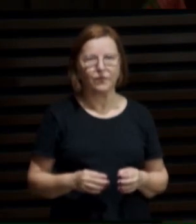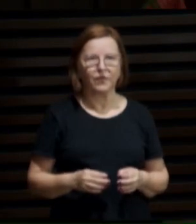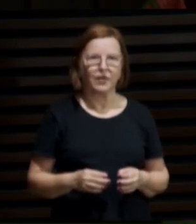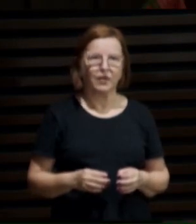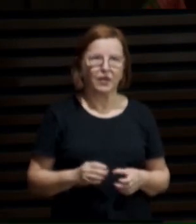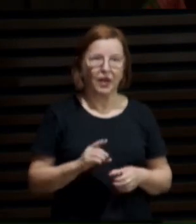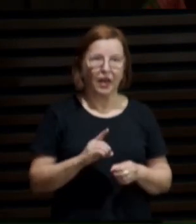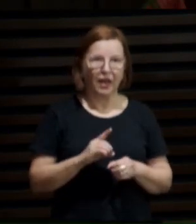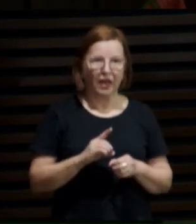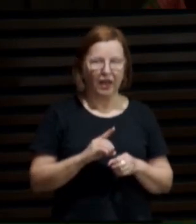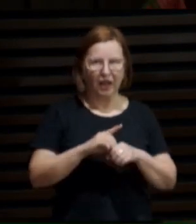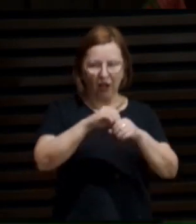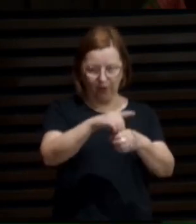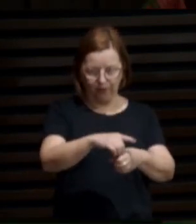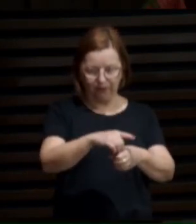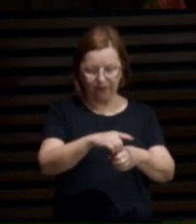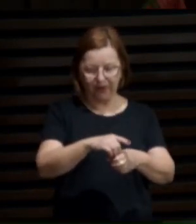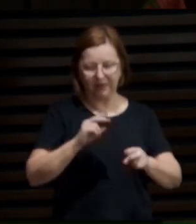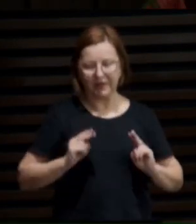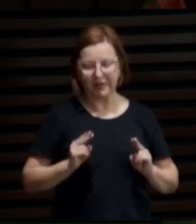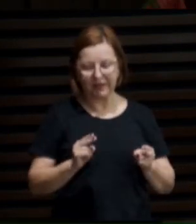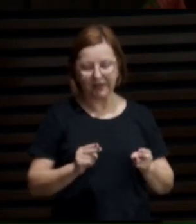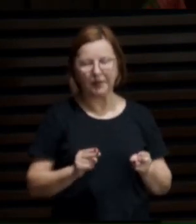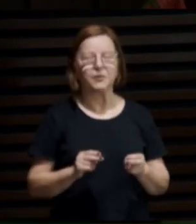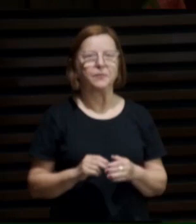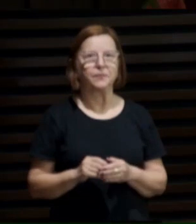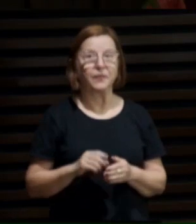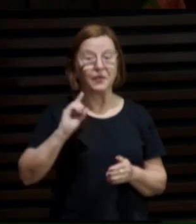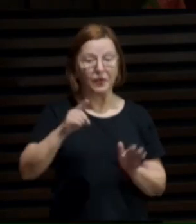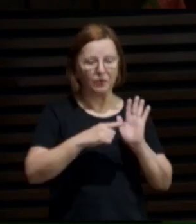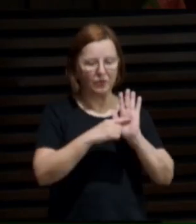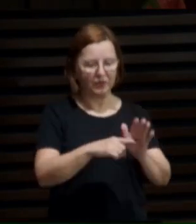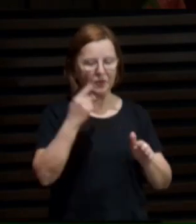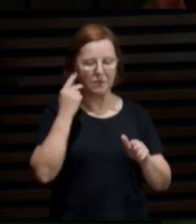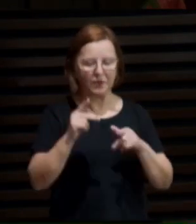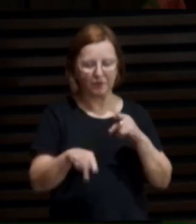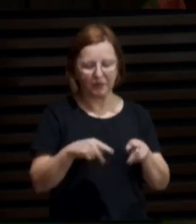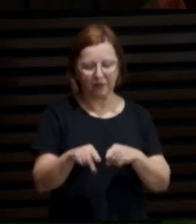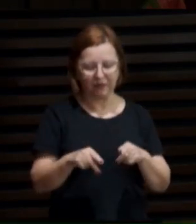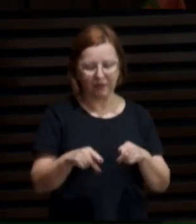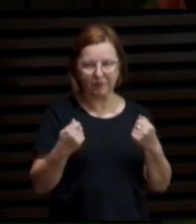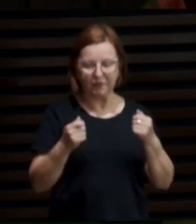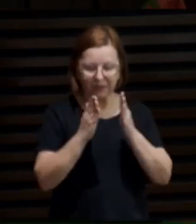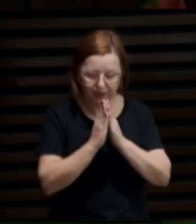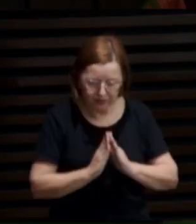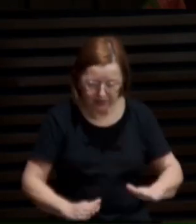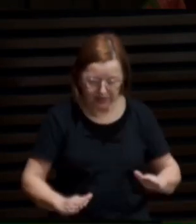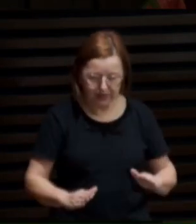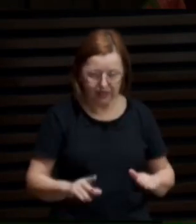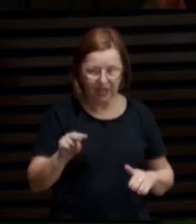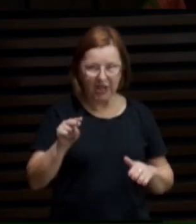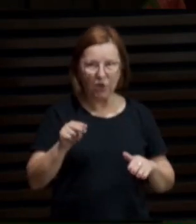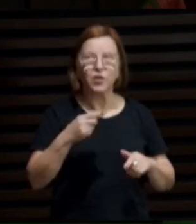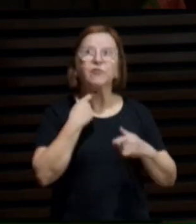um redentor. Mas e aí Deus estava dizendo para o povo que eles deveriam adorar segundo a vontade dele, não